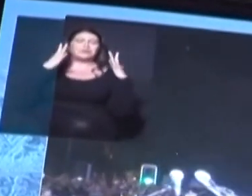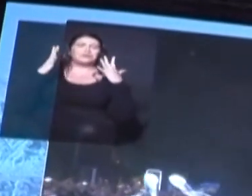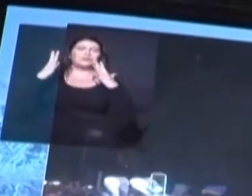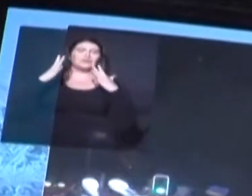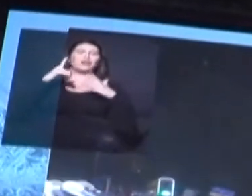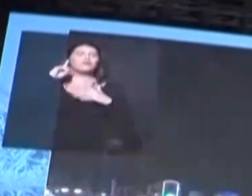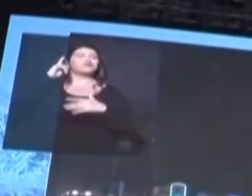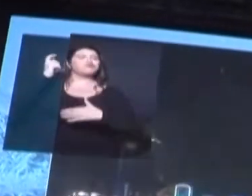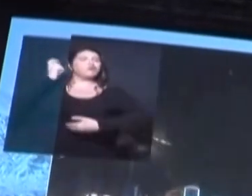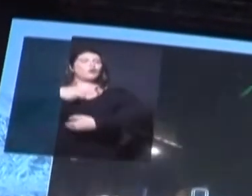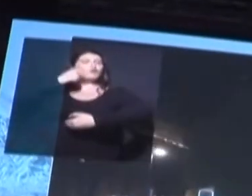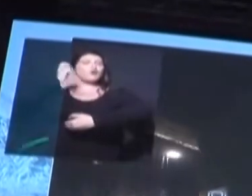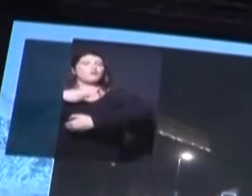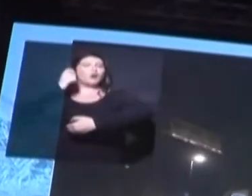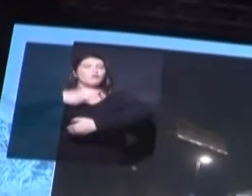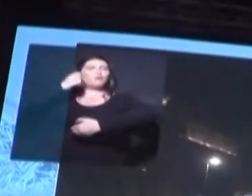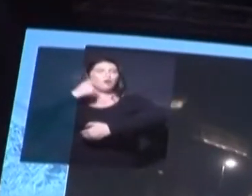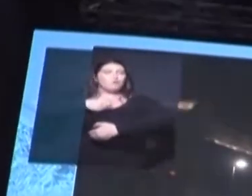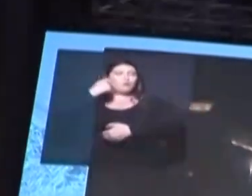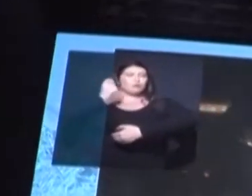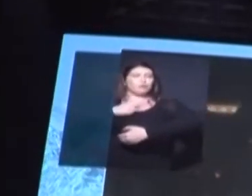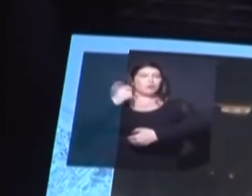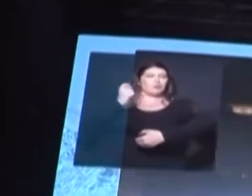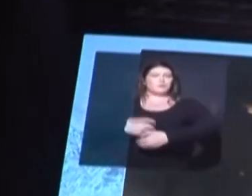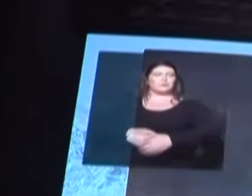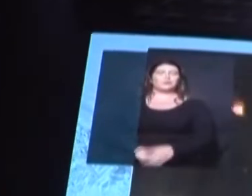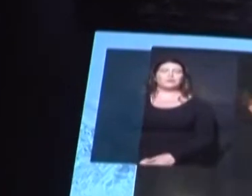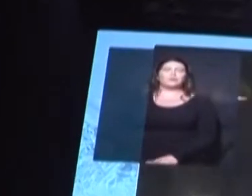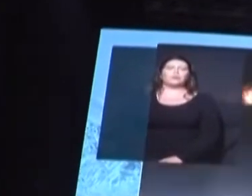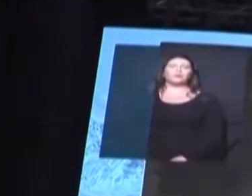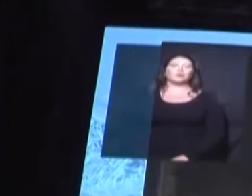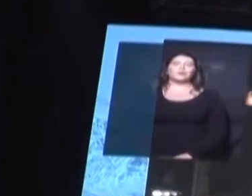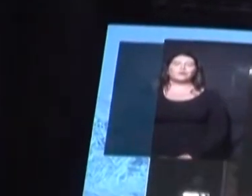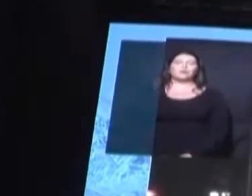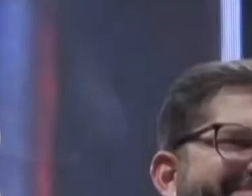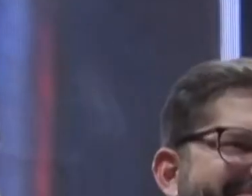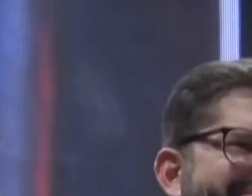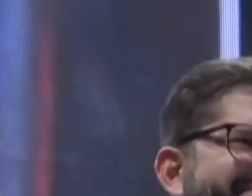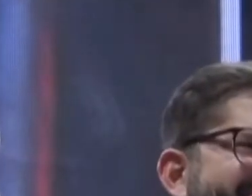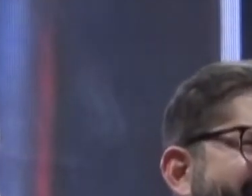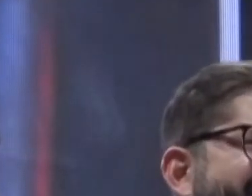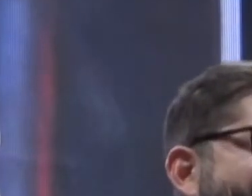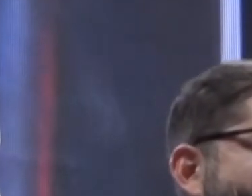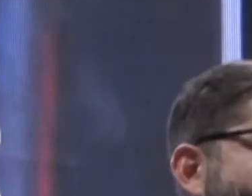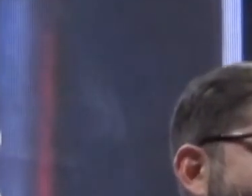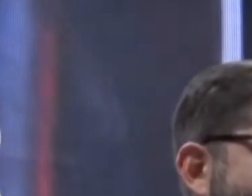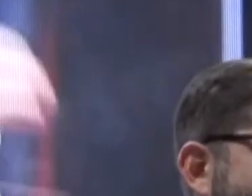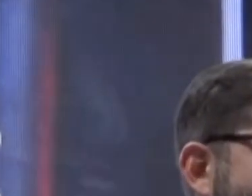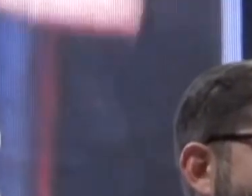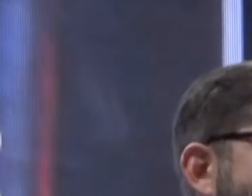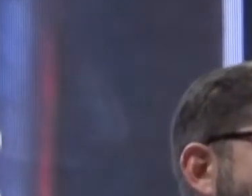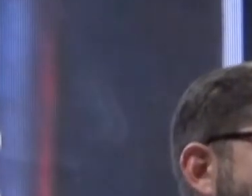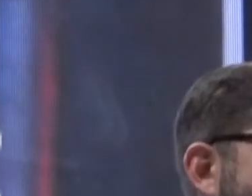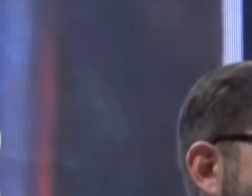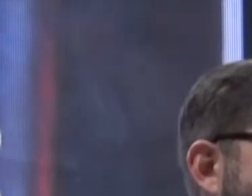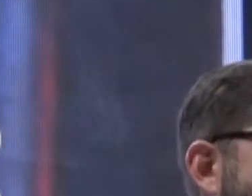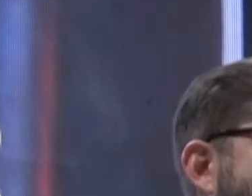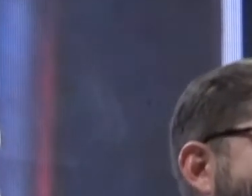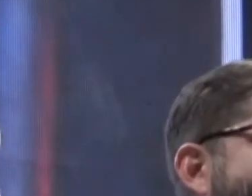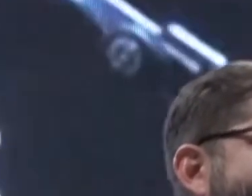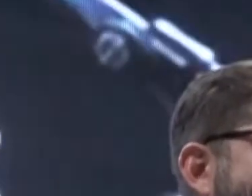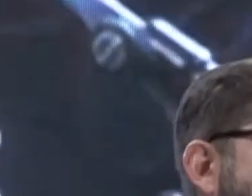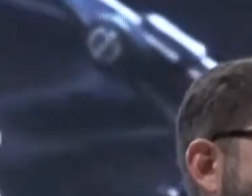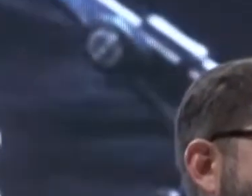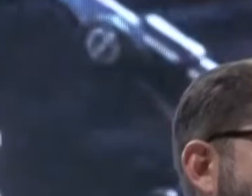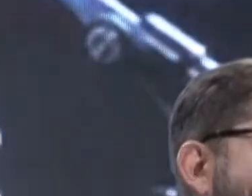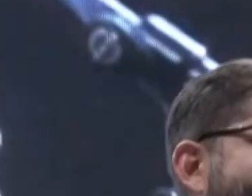governista tem apenas 37 deputados em uma Câmara de 120 assentos. A pouca experiência